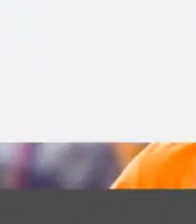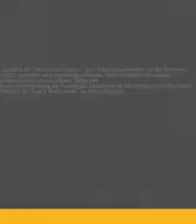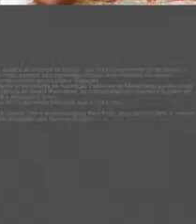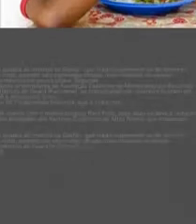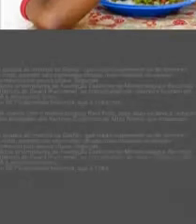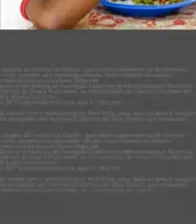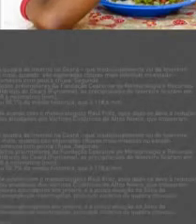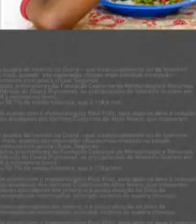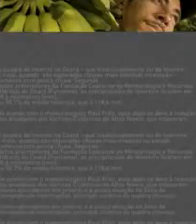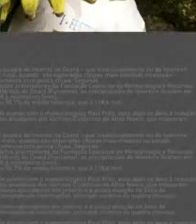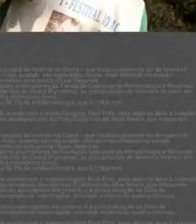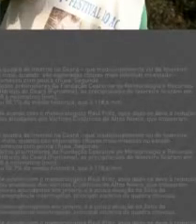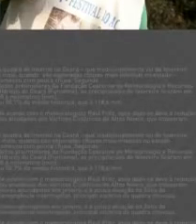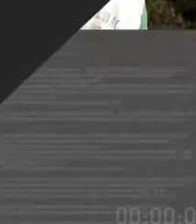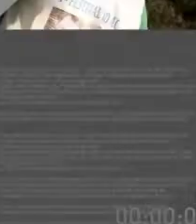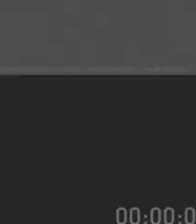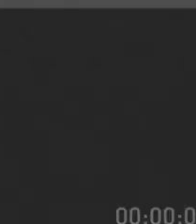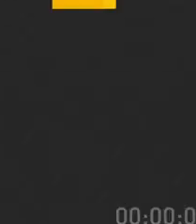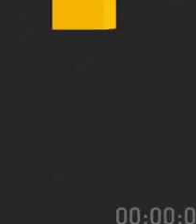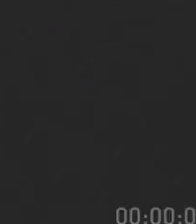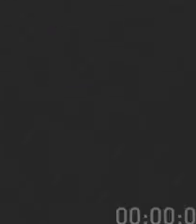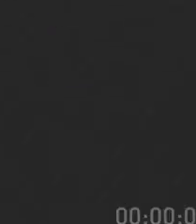ele o